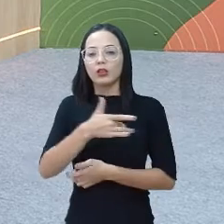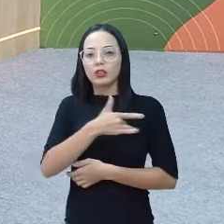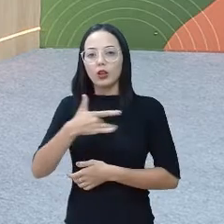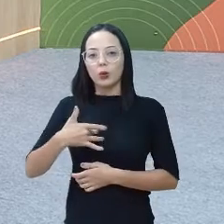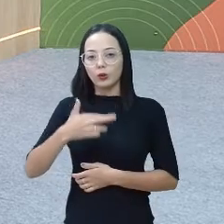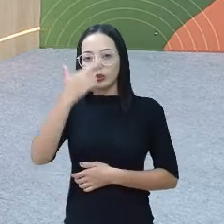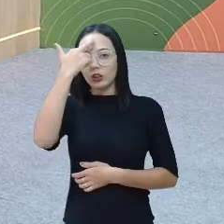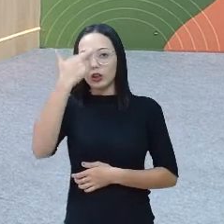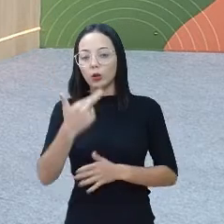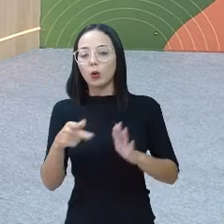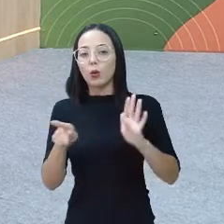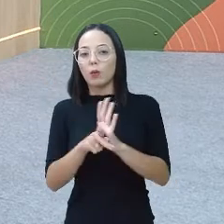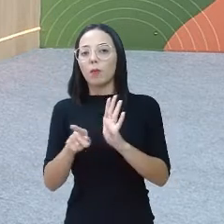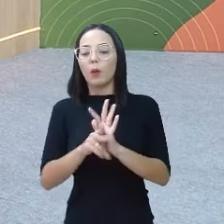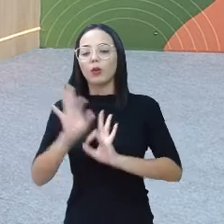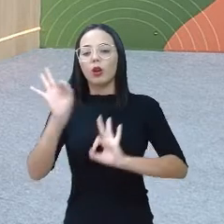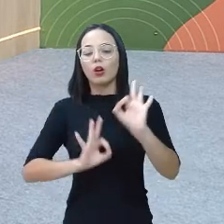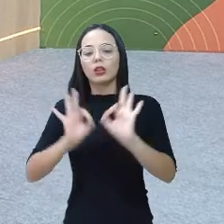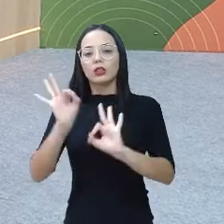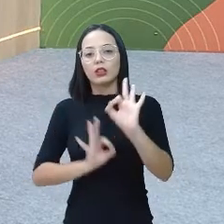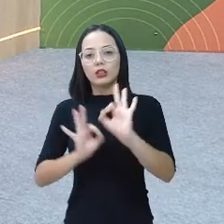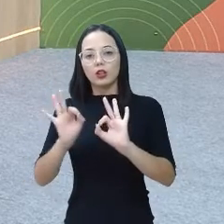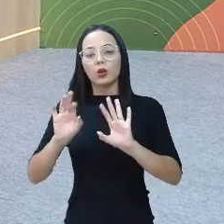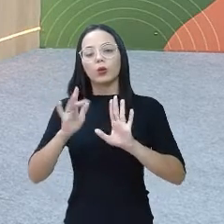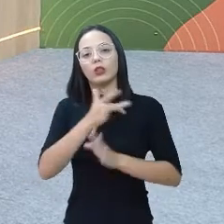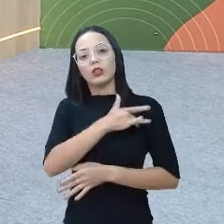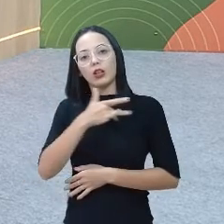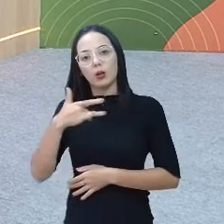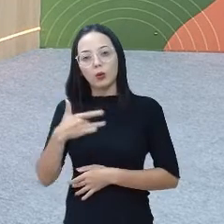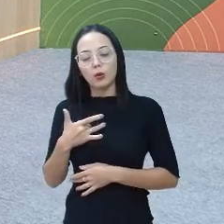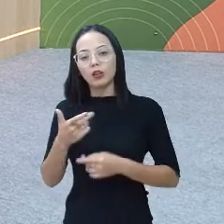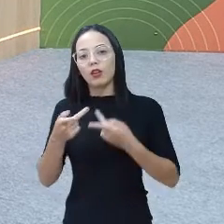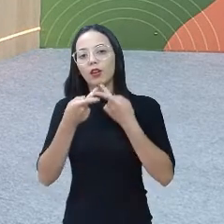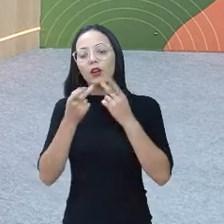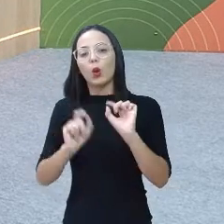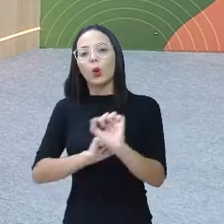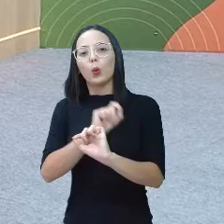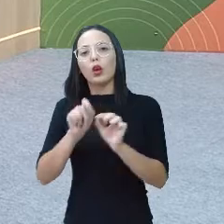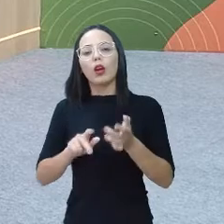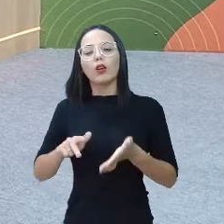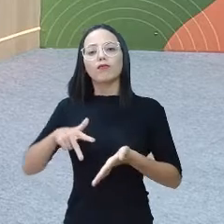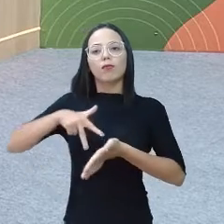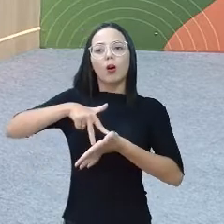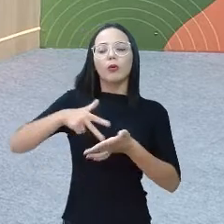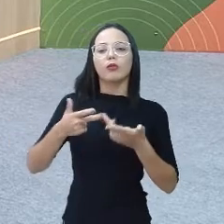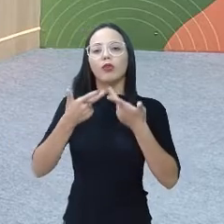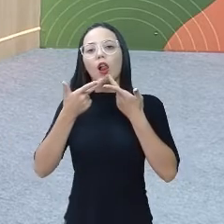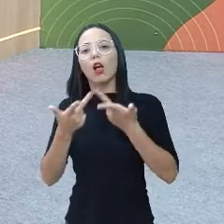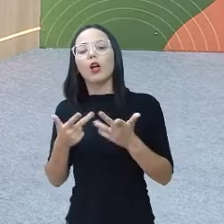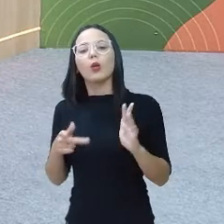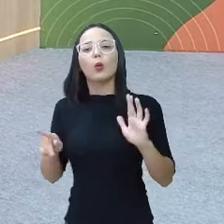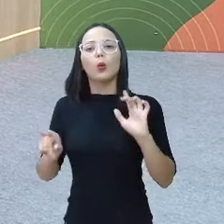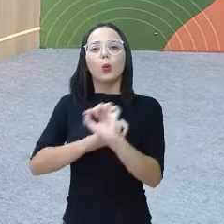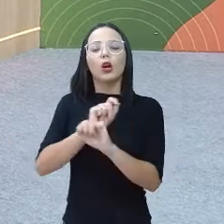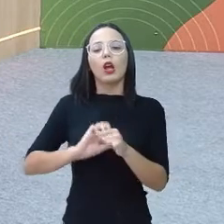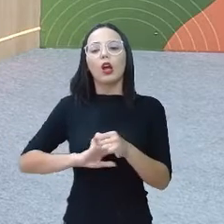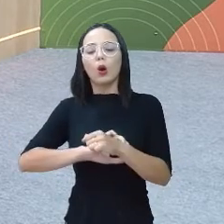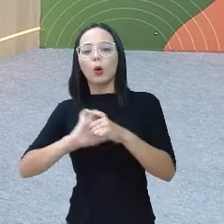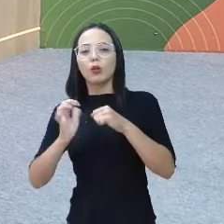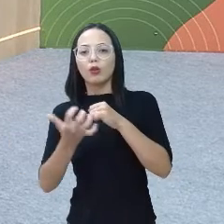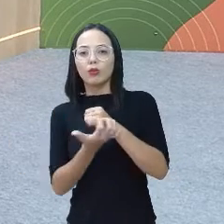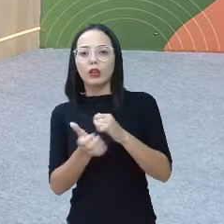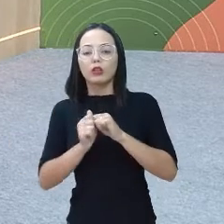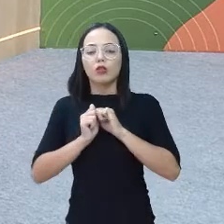diretor lá, o presidente da Organização Mundial da Saúde, ele fez um pronunciamento, né, declarando, né, a